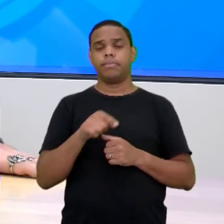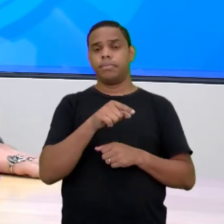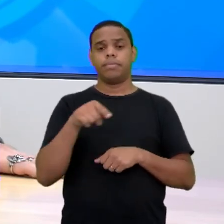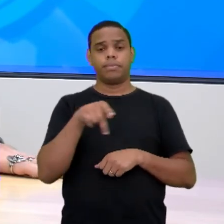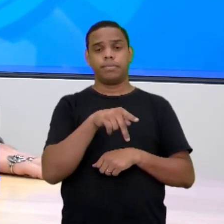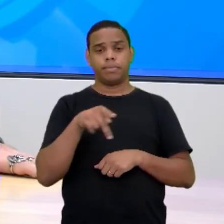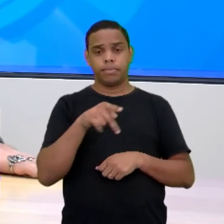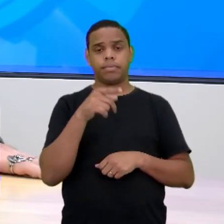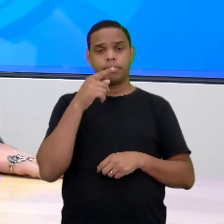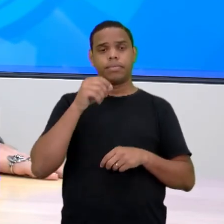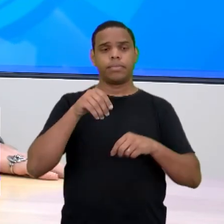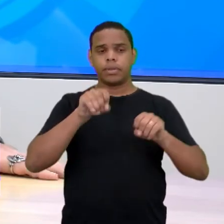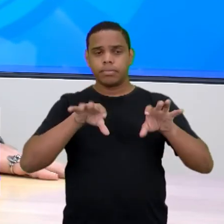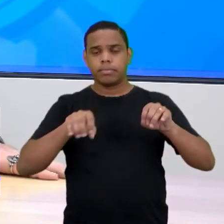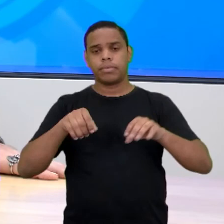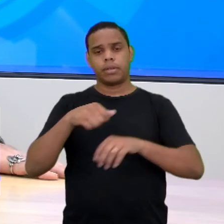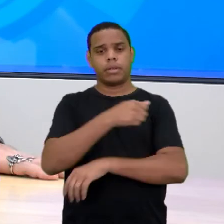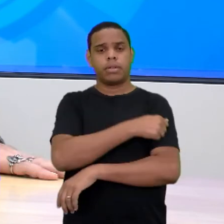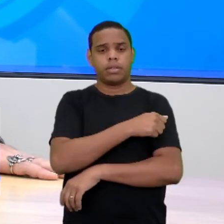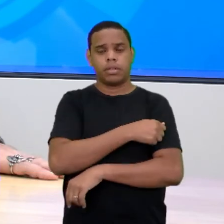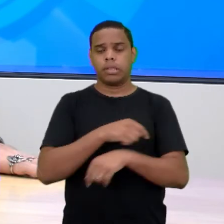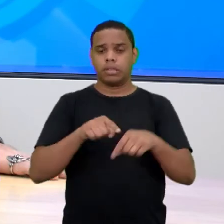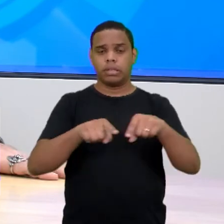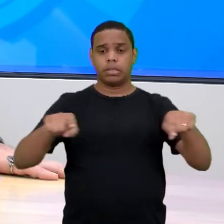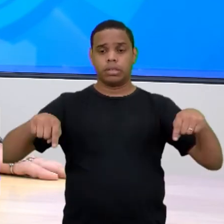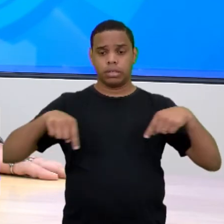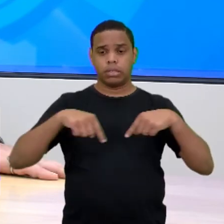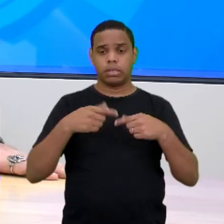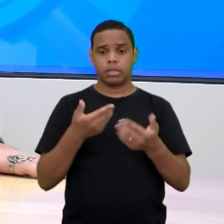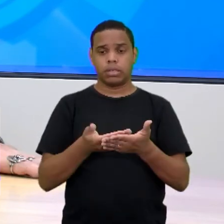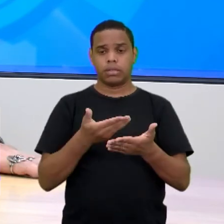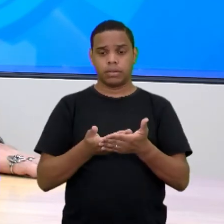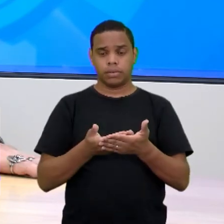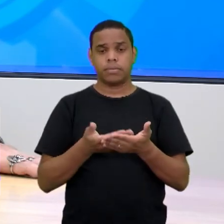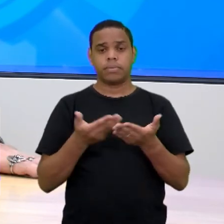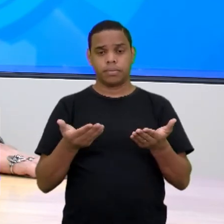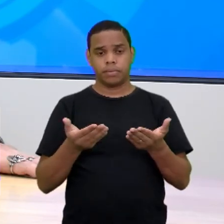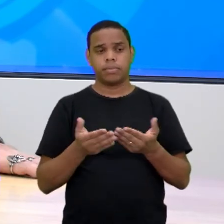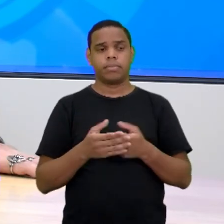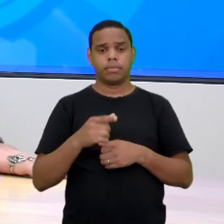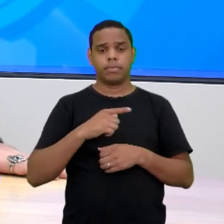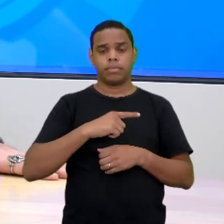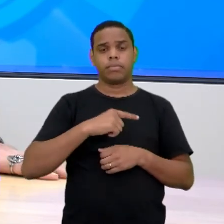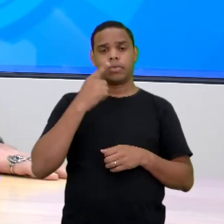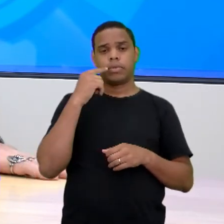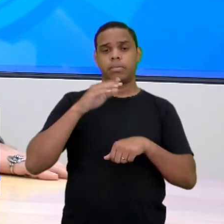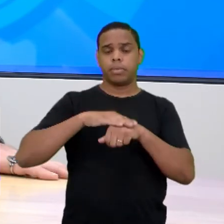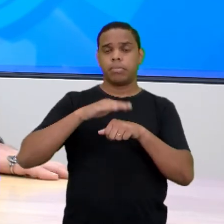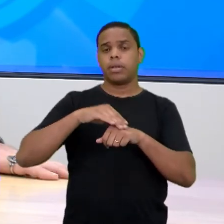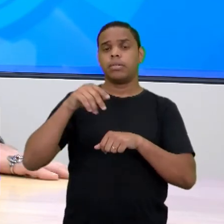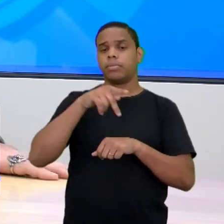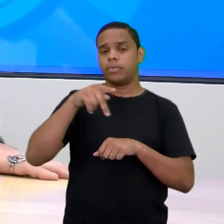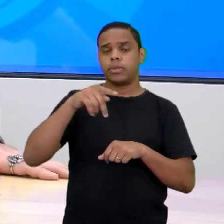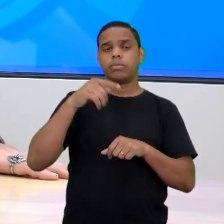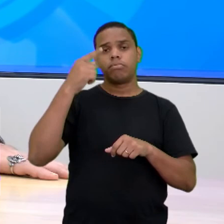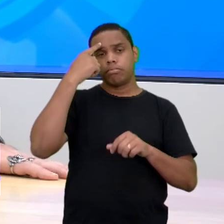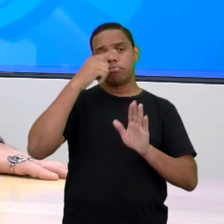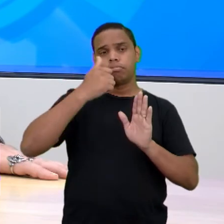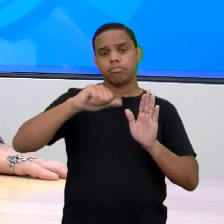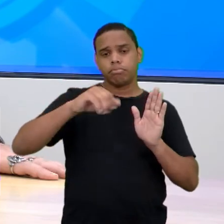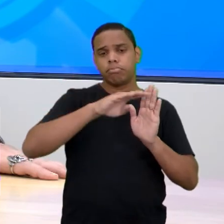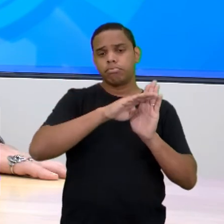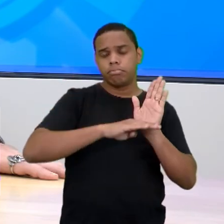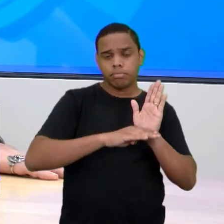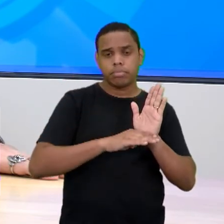né, para trabalhar com os alunos em sala de aula, né? E aí, logicamente, o critério vai do professor, né, trabalhando aí junto com seus